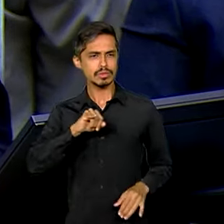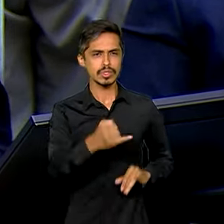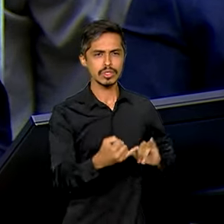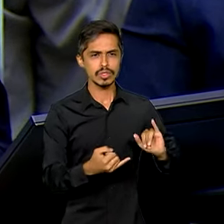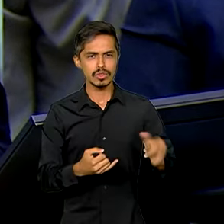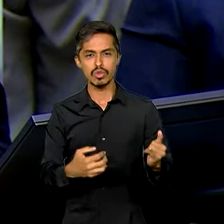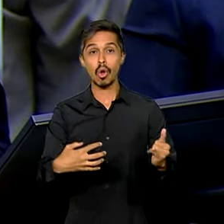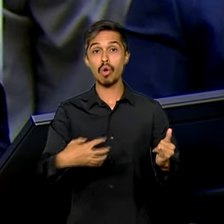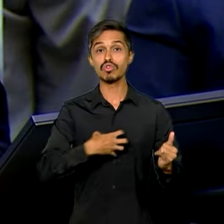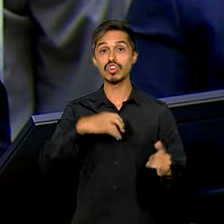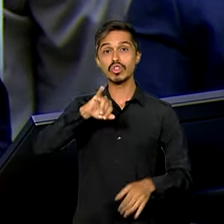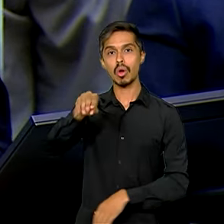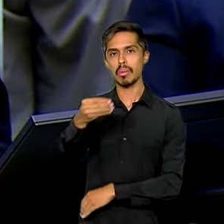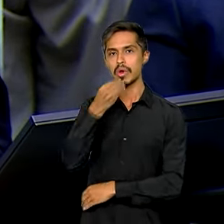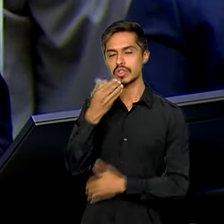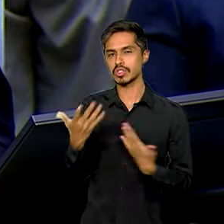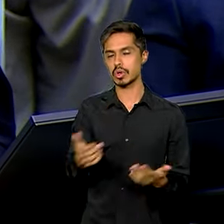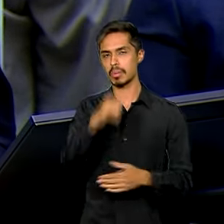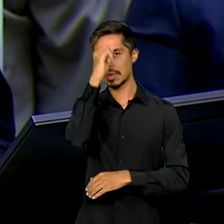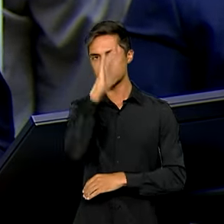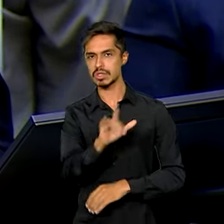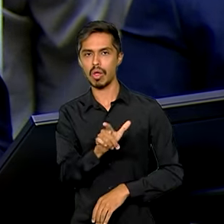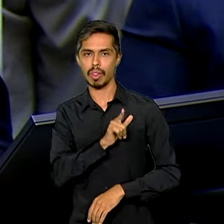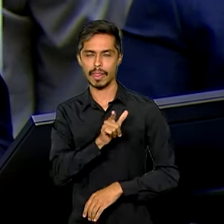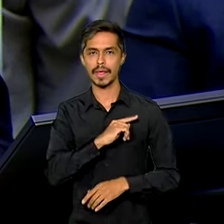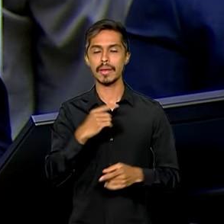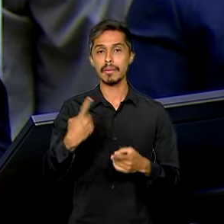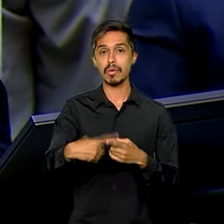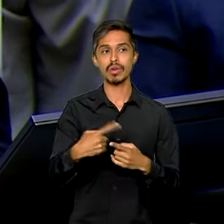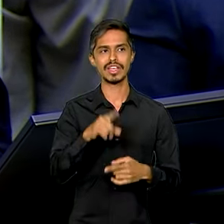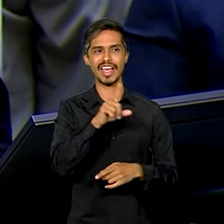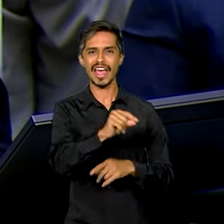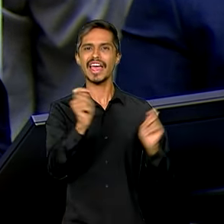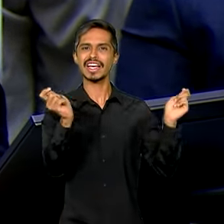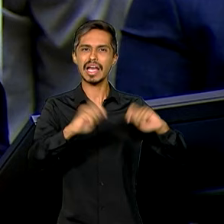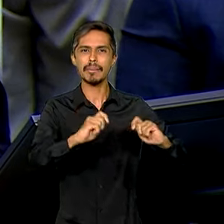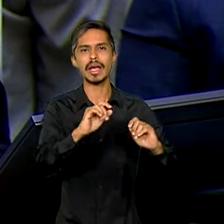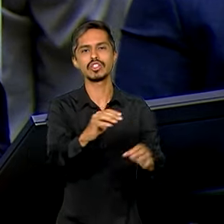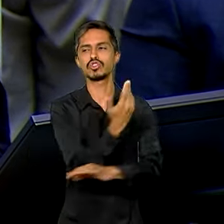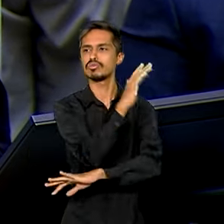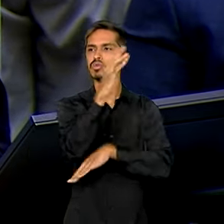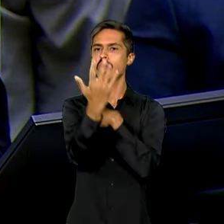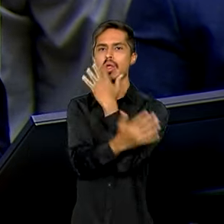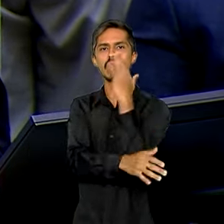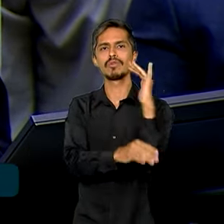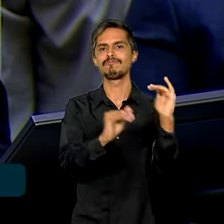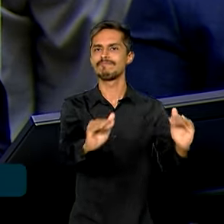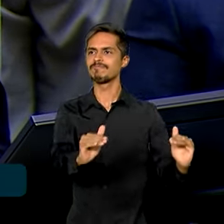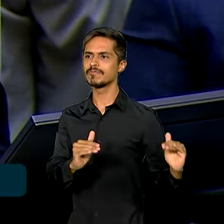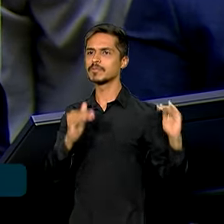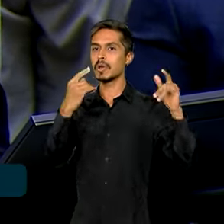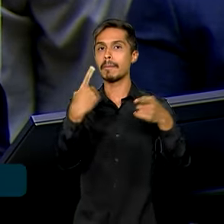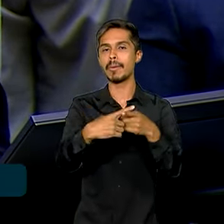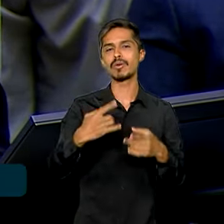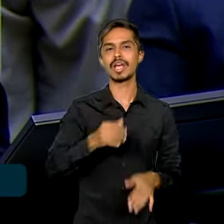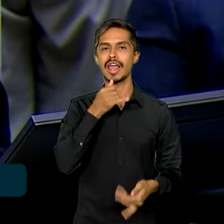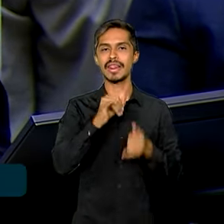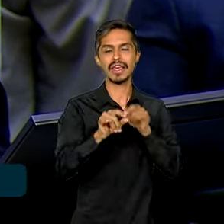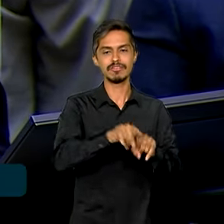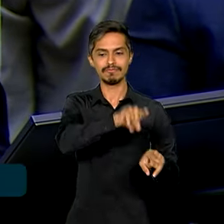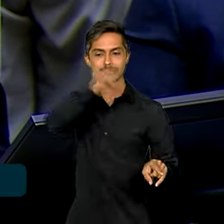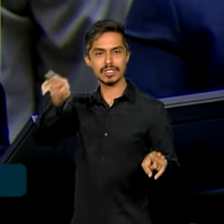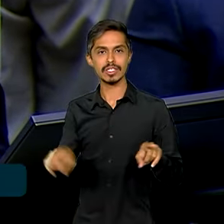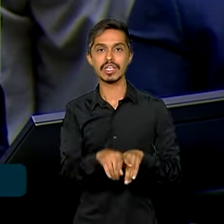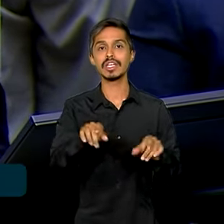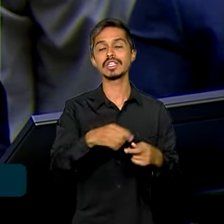singular oportunidade que o Brasil possui de se tornar uma potência mundial na transição energética e na